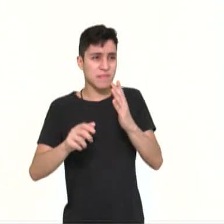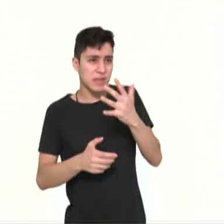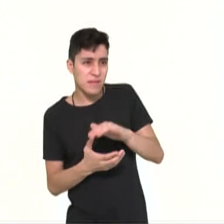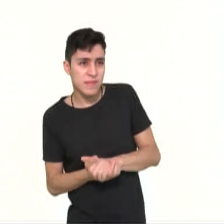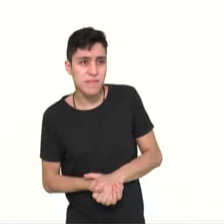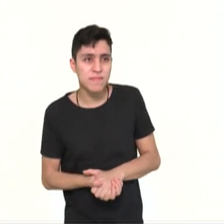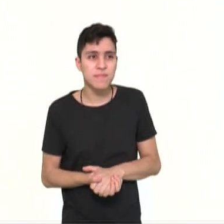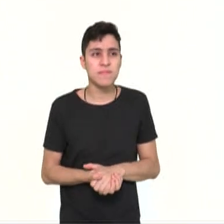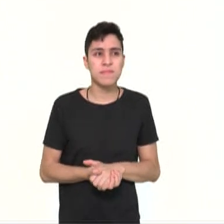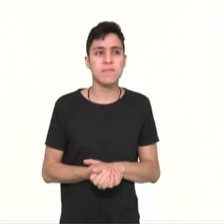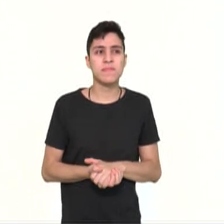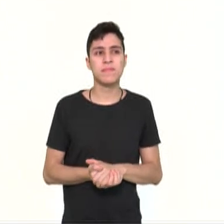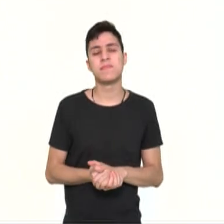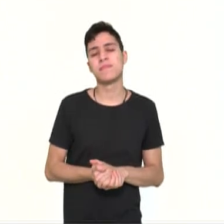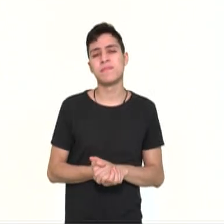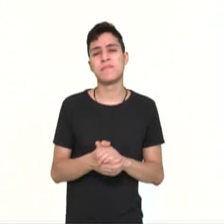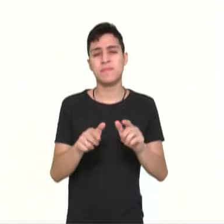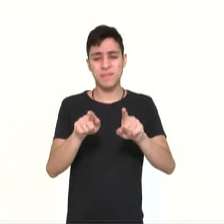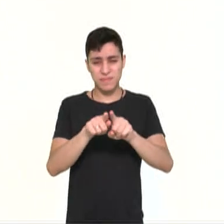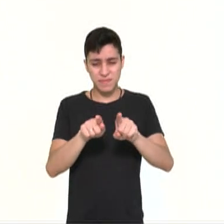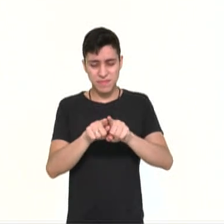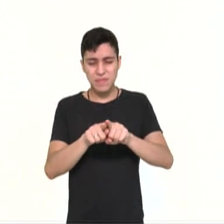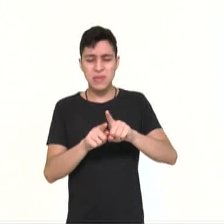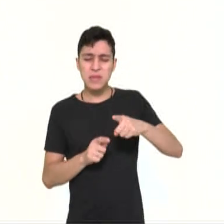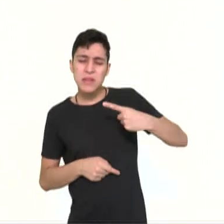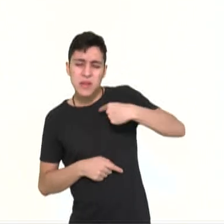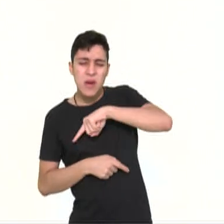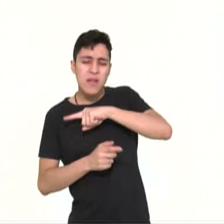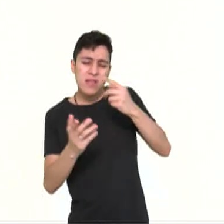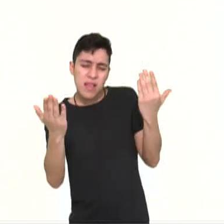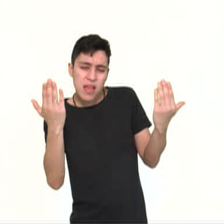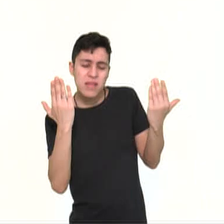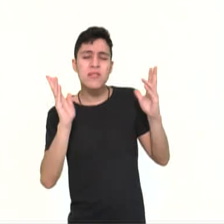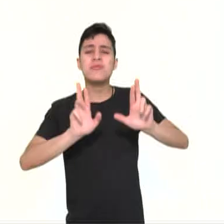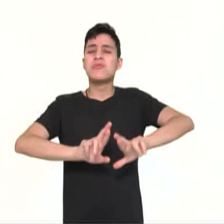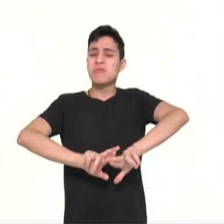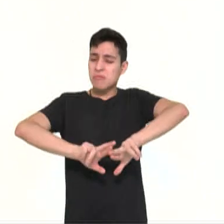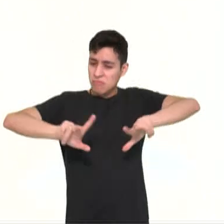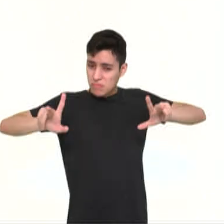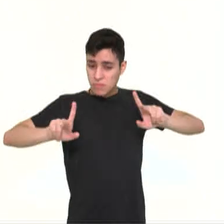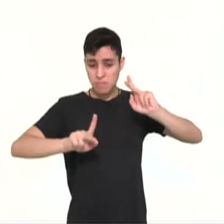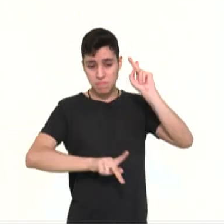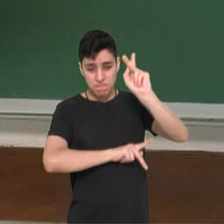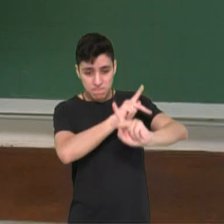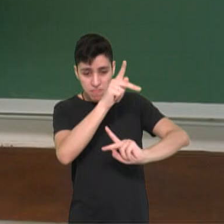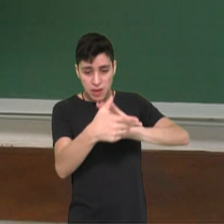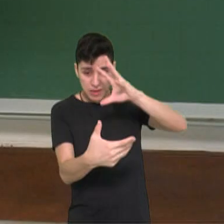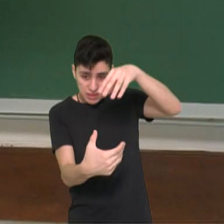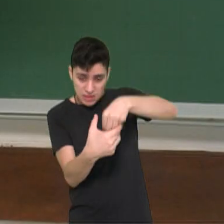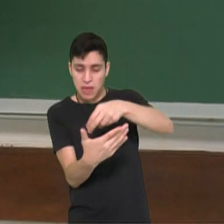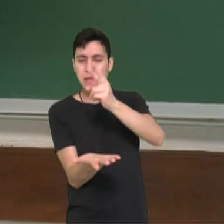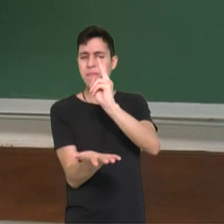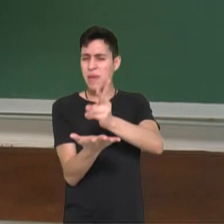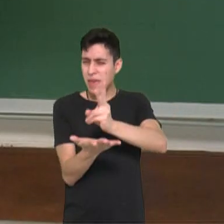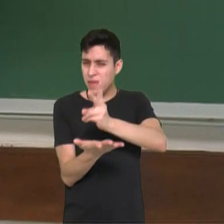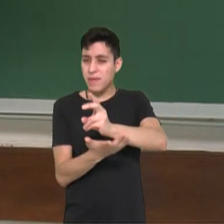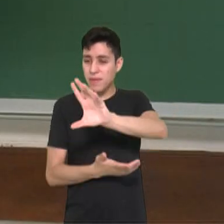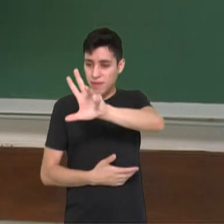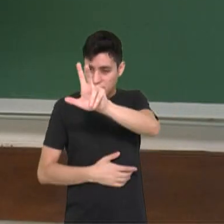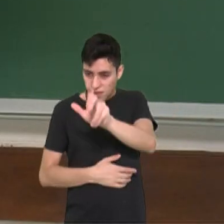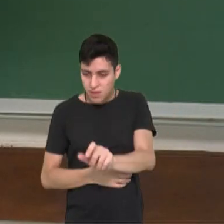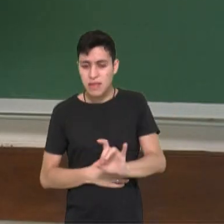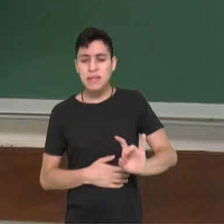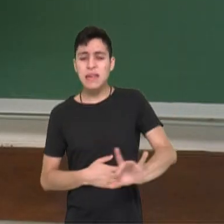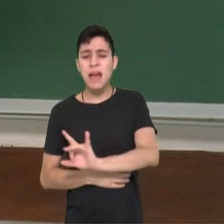menos, né? Bom, a gente vai também analisar as diferenças entre esses povos do continente africano. Cada povo vai